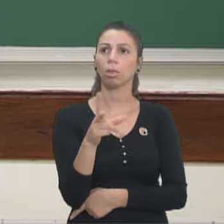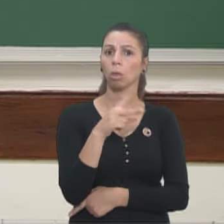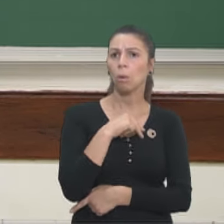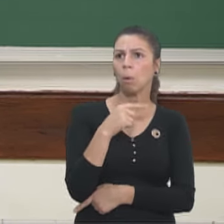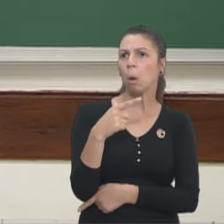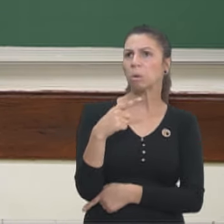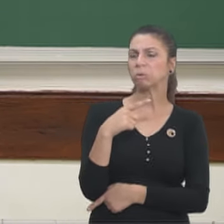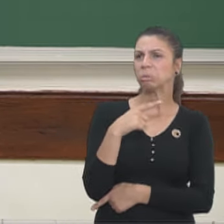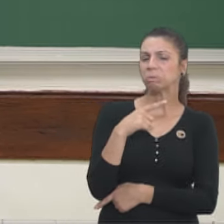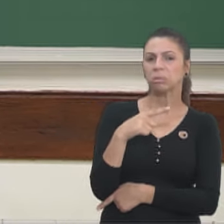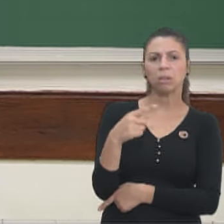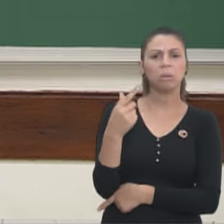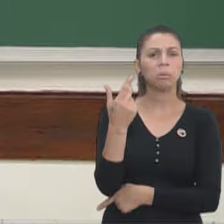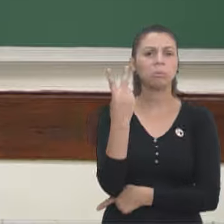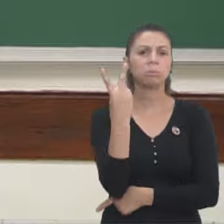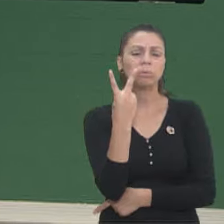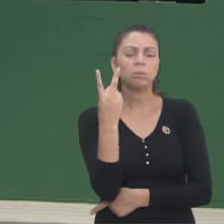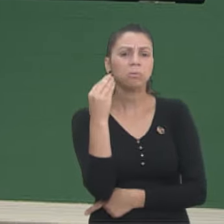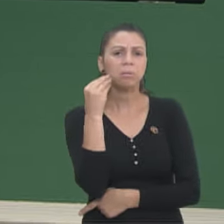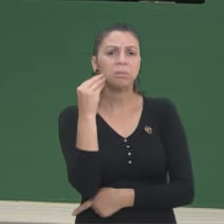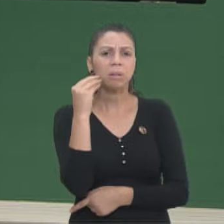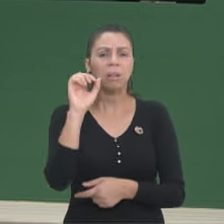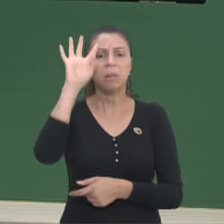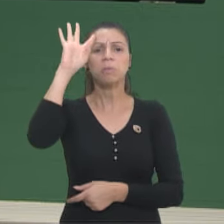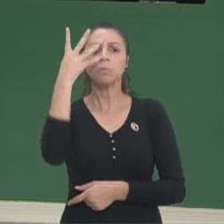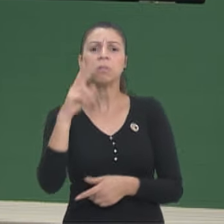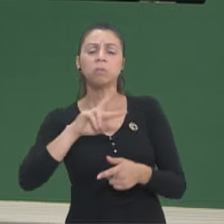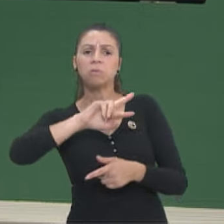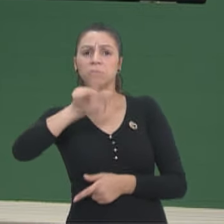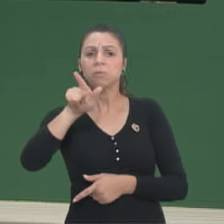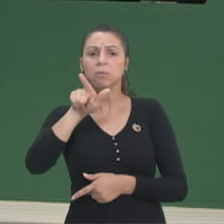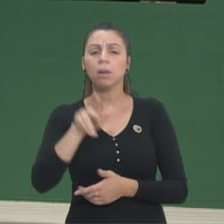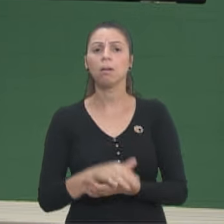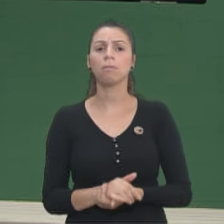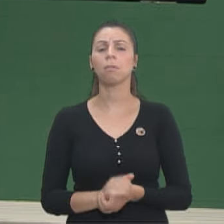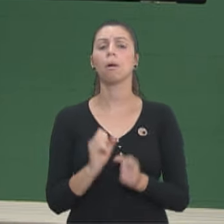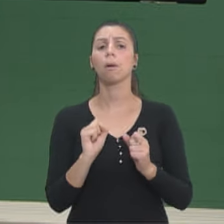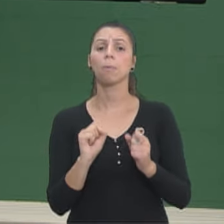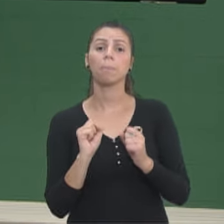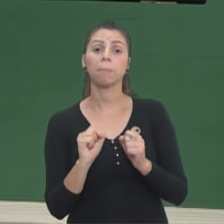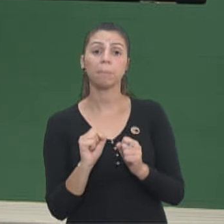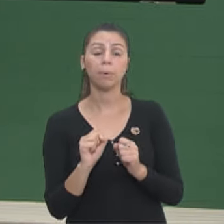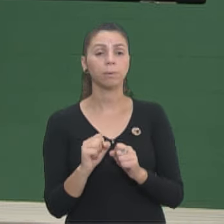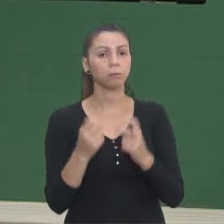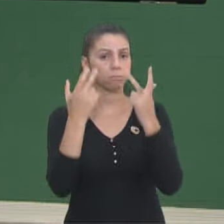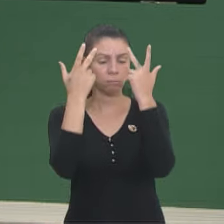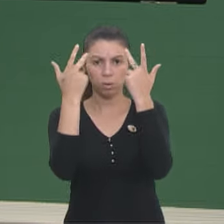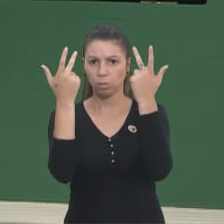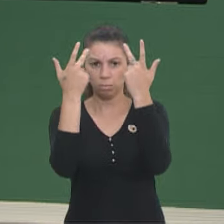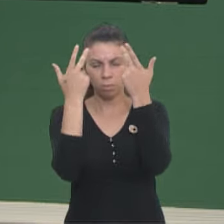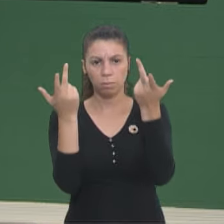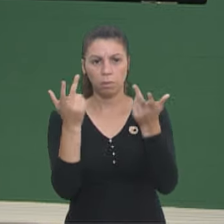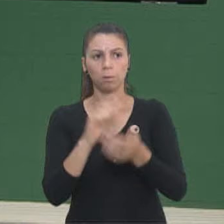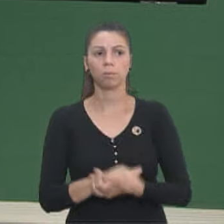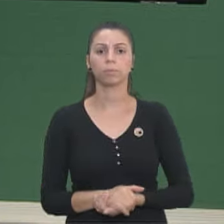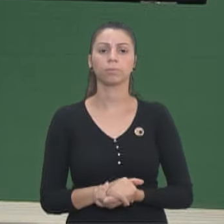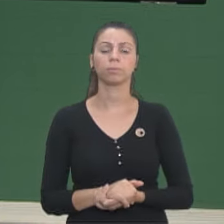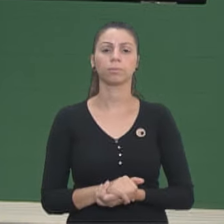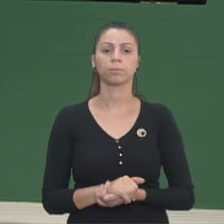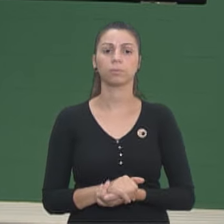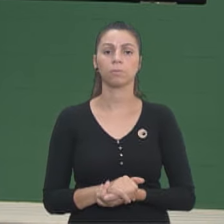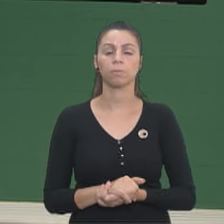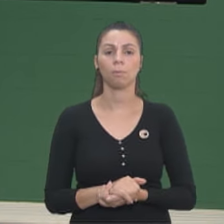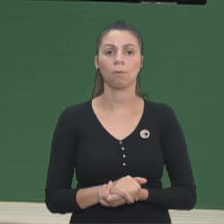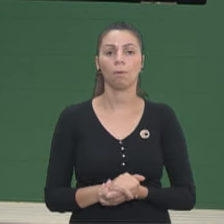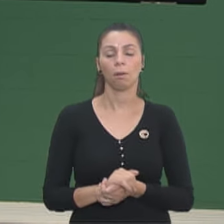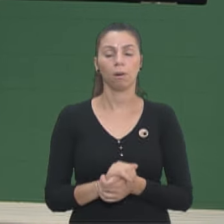diferente? Tem, observem só. Eu posso aqui fazer o normal, né? Fiz o que tá a soma